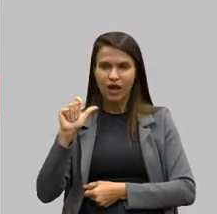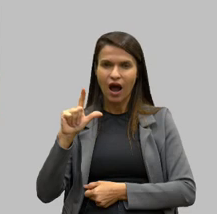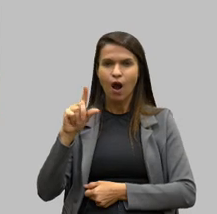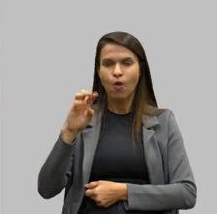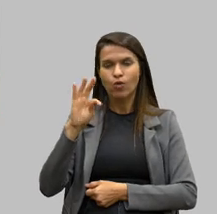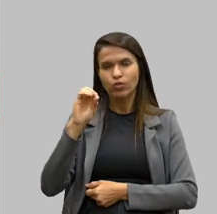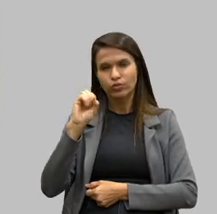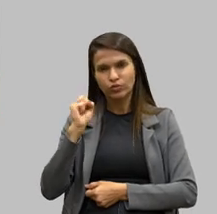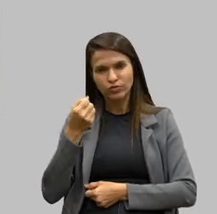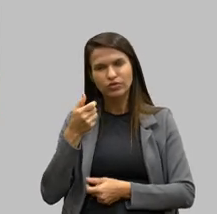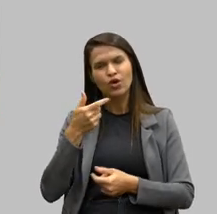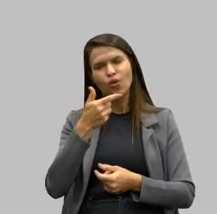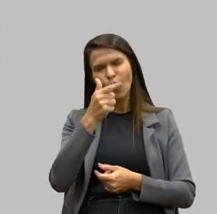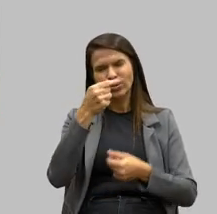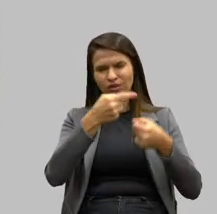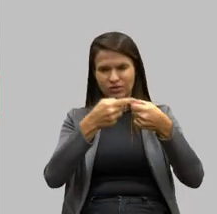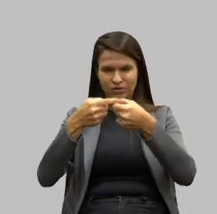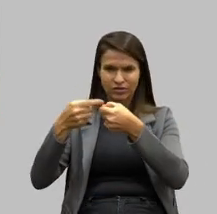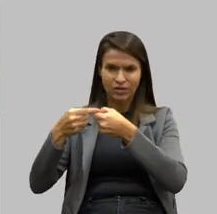E, é claro,